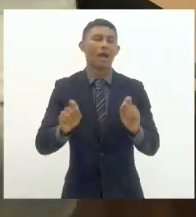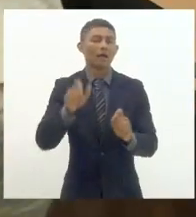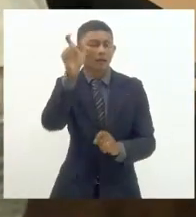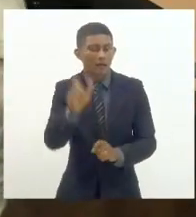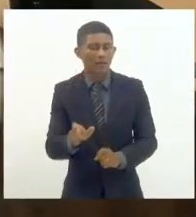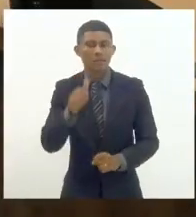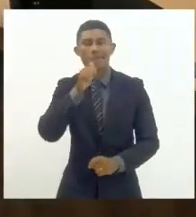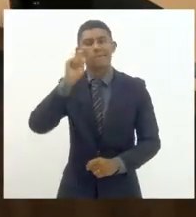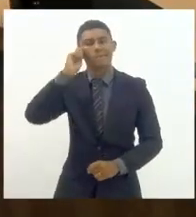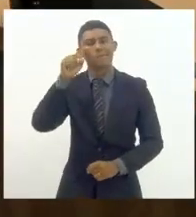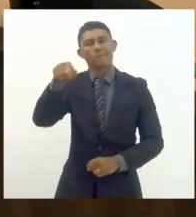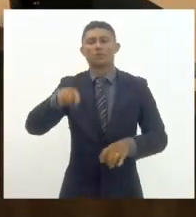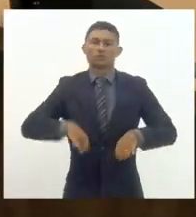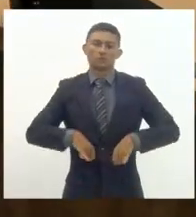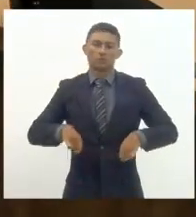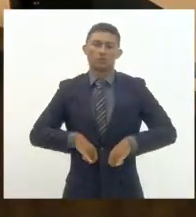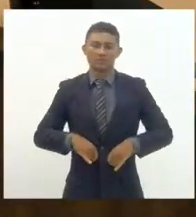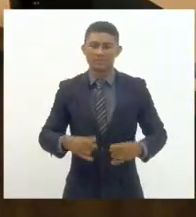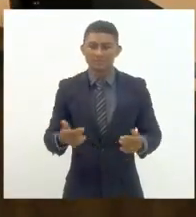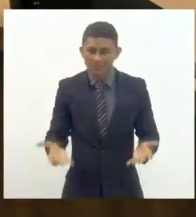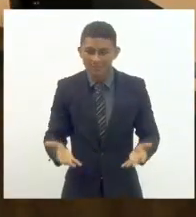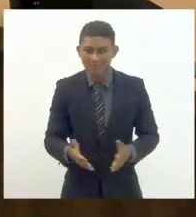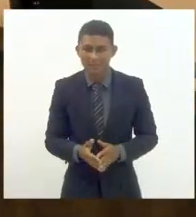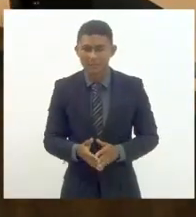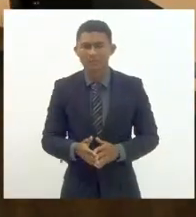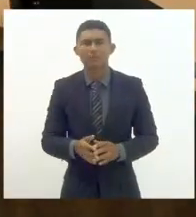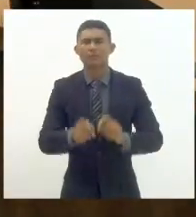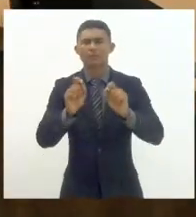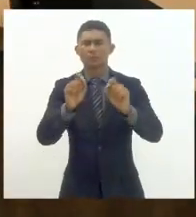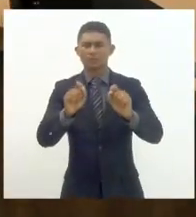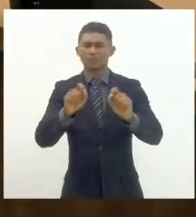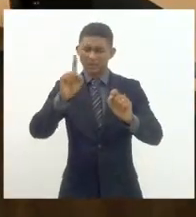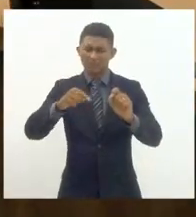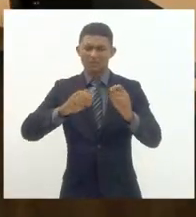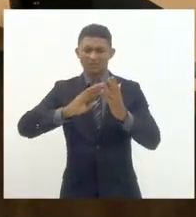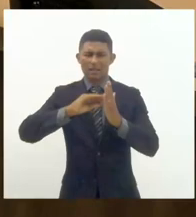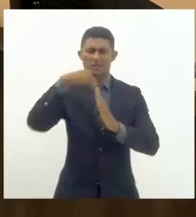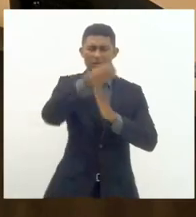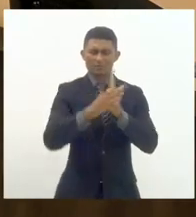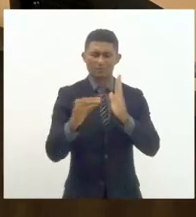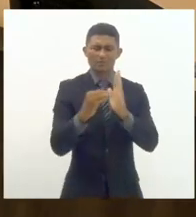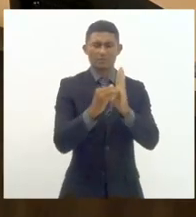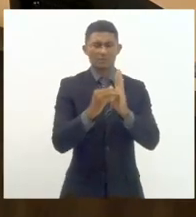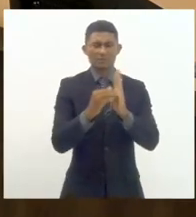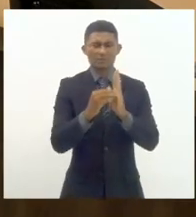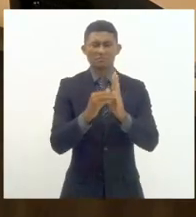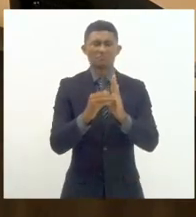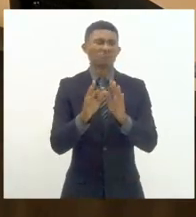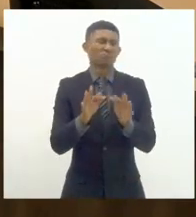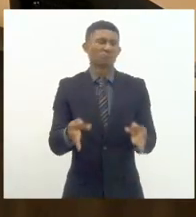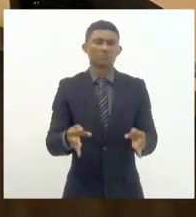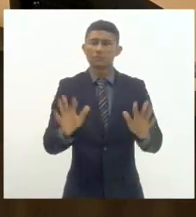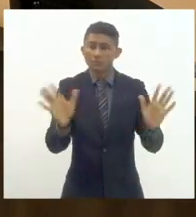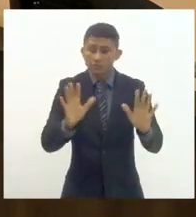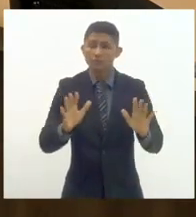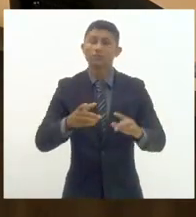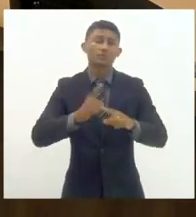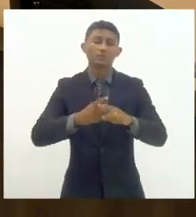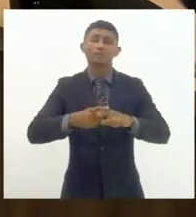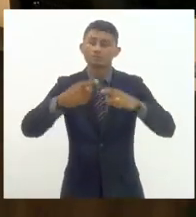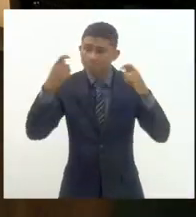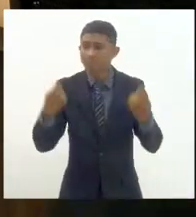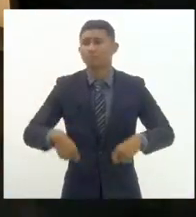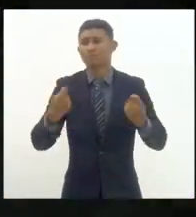Então, nesse sentido, não é apenas mais uma inclusão no calendário do Estado do Rio de Janeiro. É a necessidade